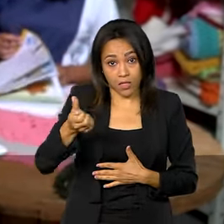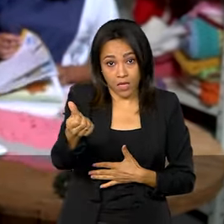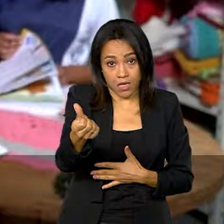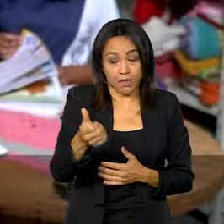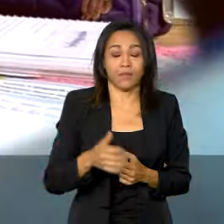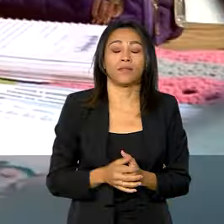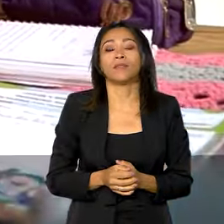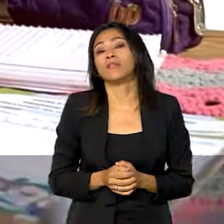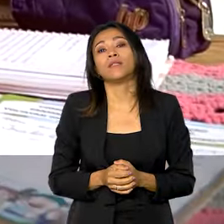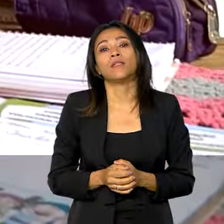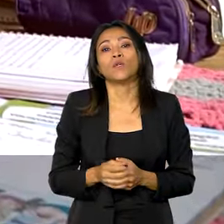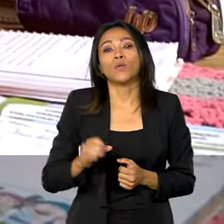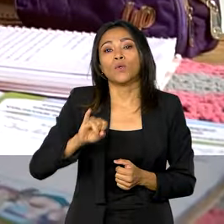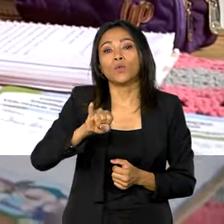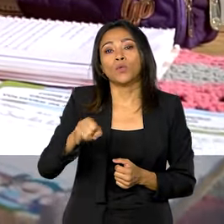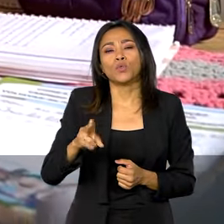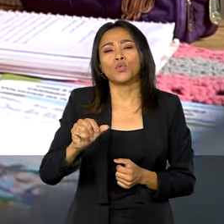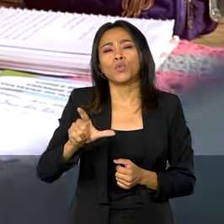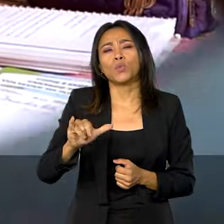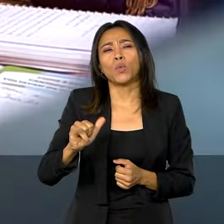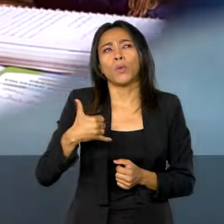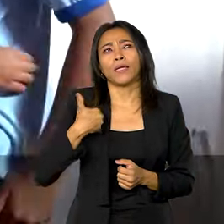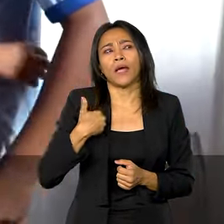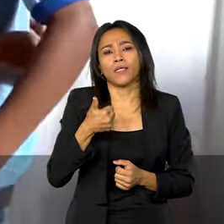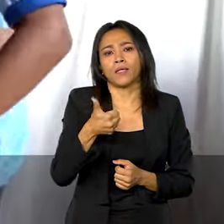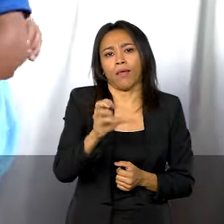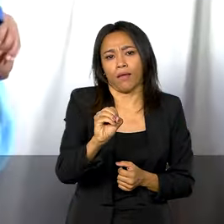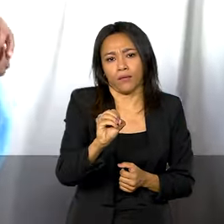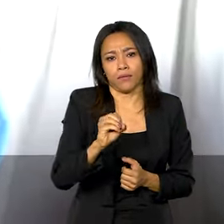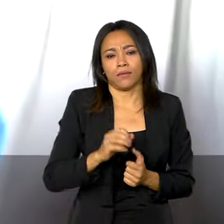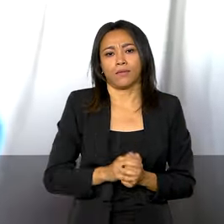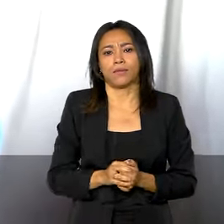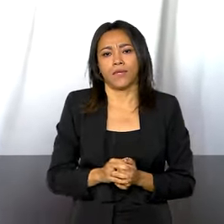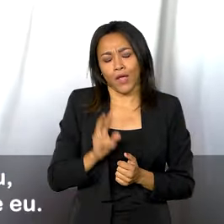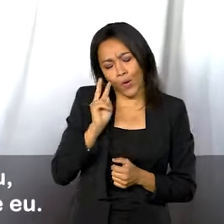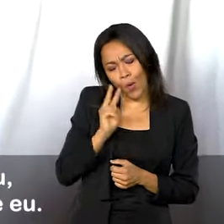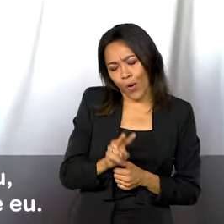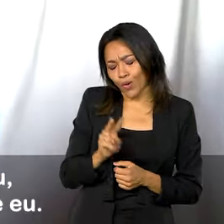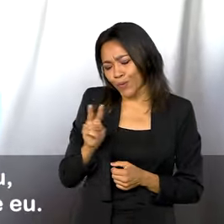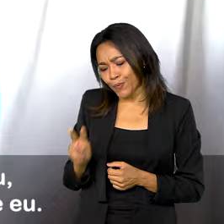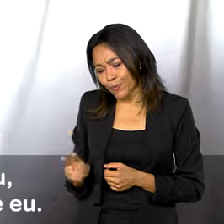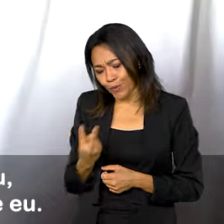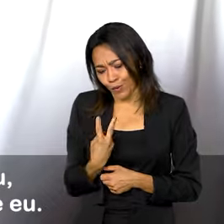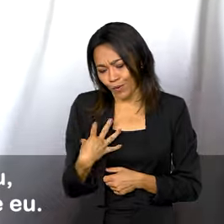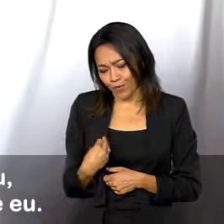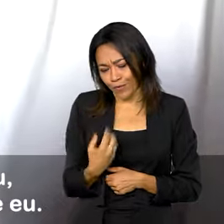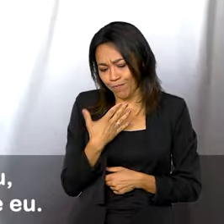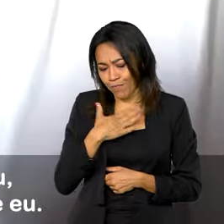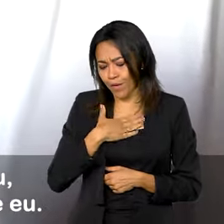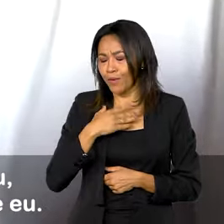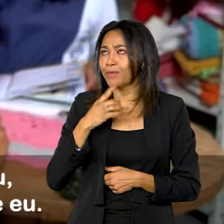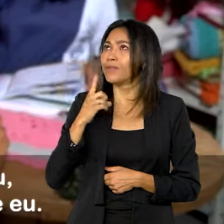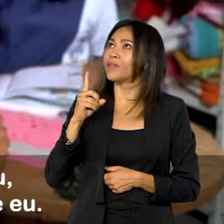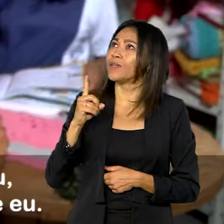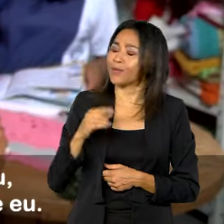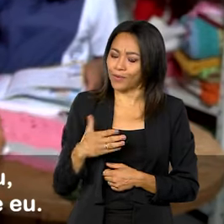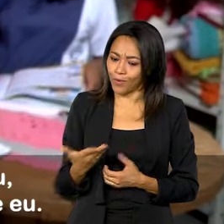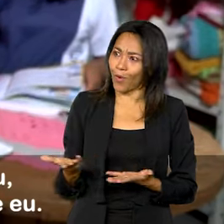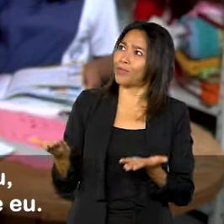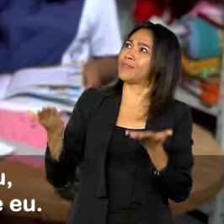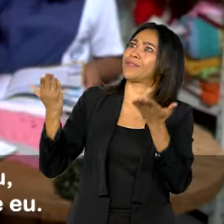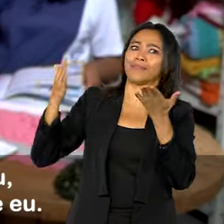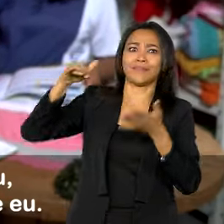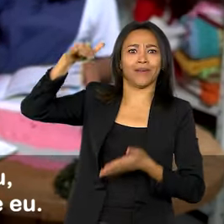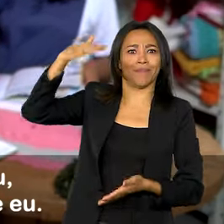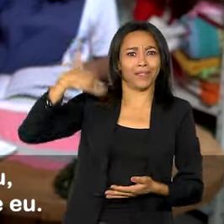né O Júlio tá com 10 na hora que eu olho para eles e falo meu Deus do